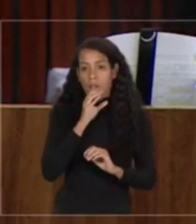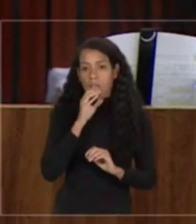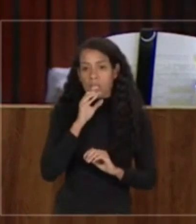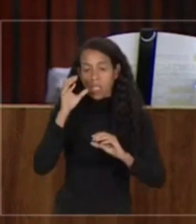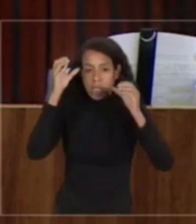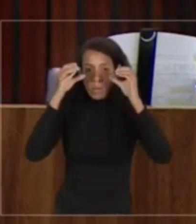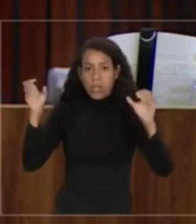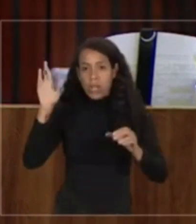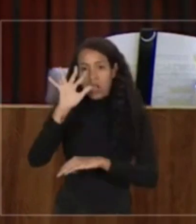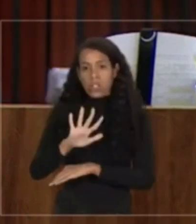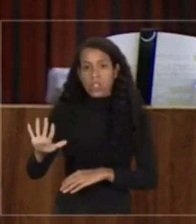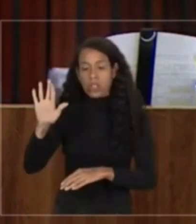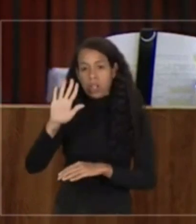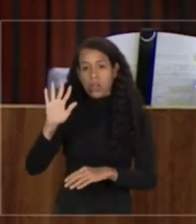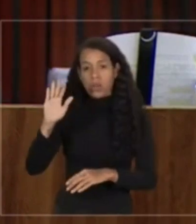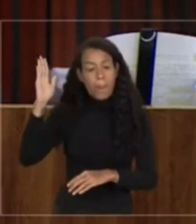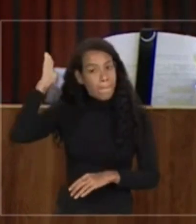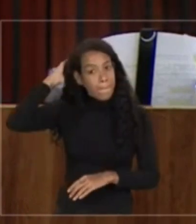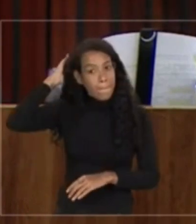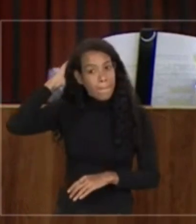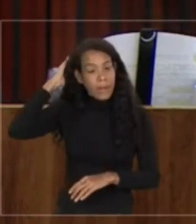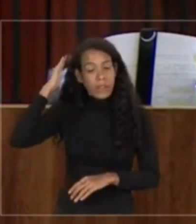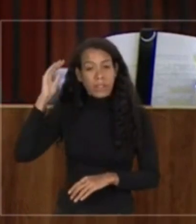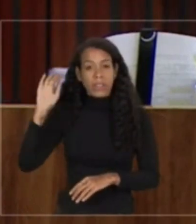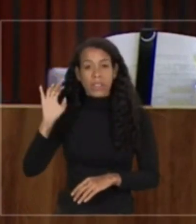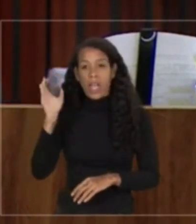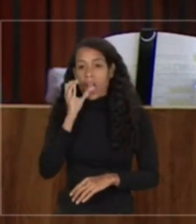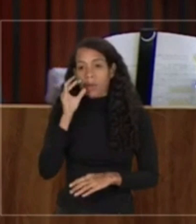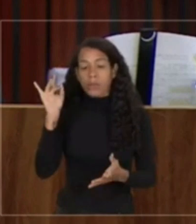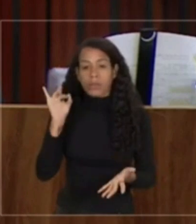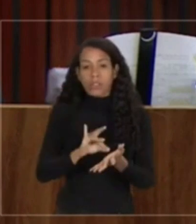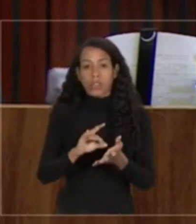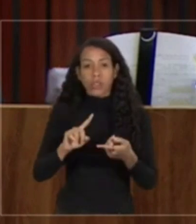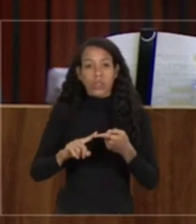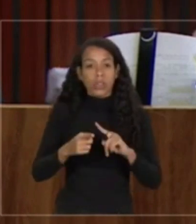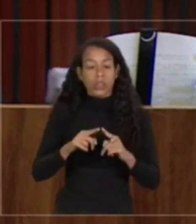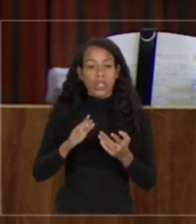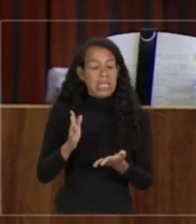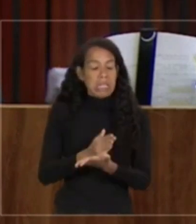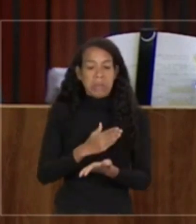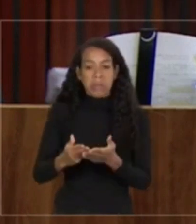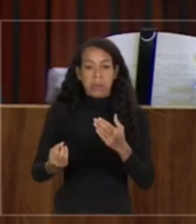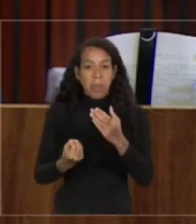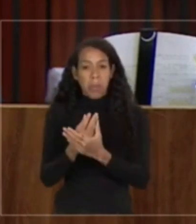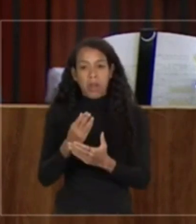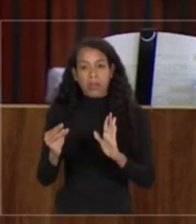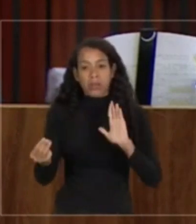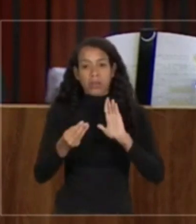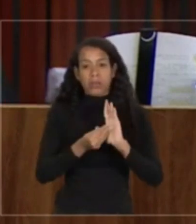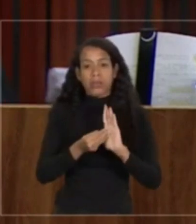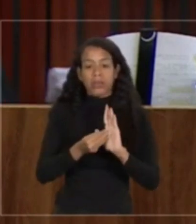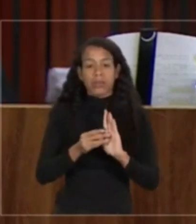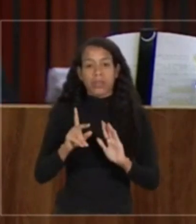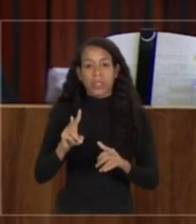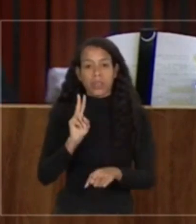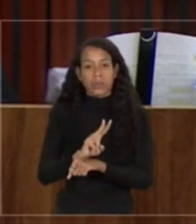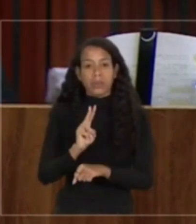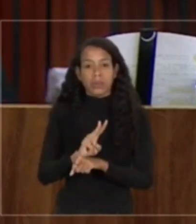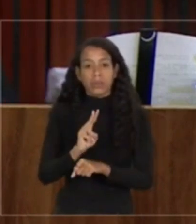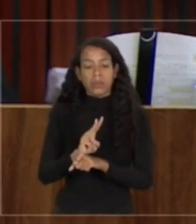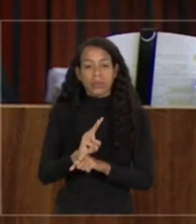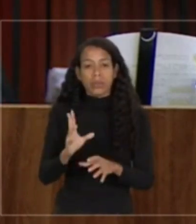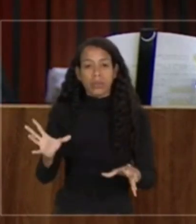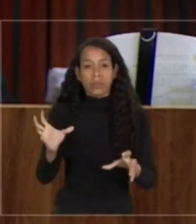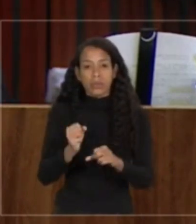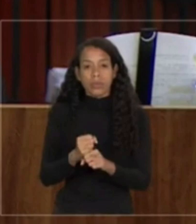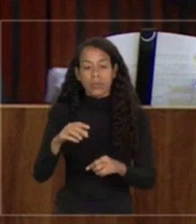ao Tribunal Regional Eleitoral do Paraná para imediata execução do acórdão, independentemente de publicação, mantendo-se o